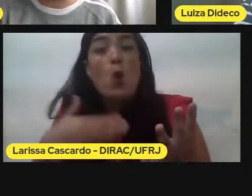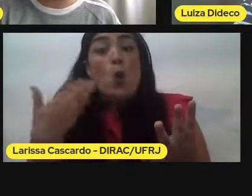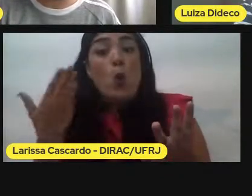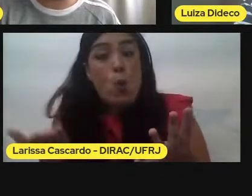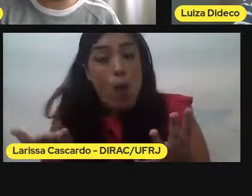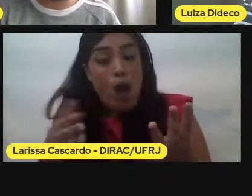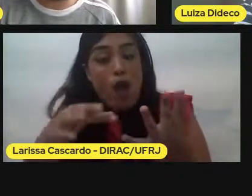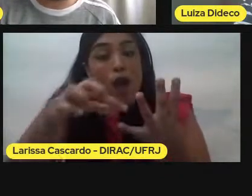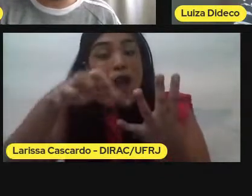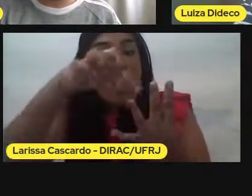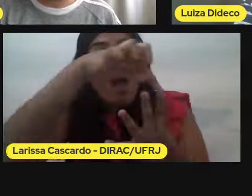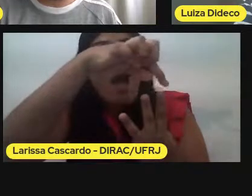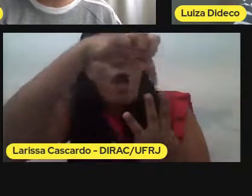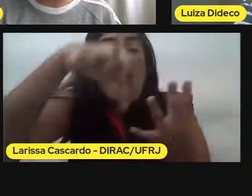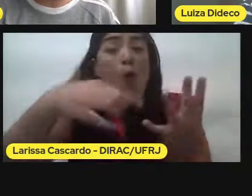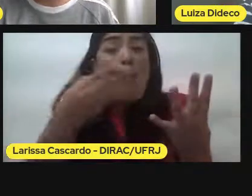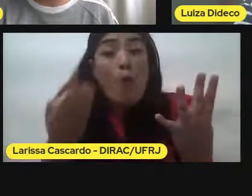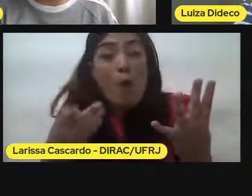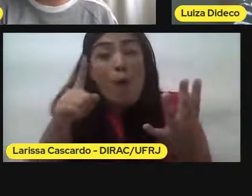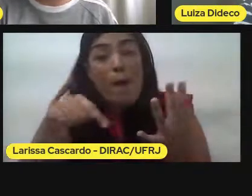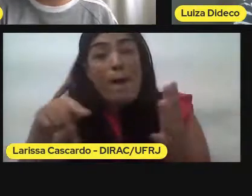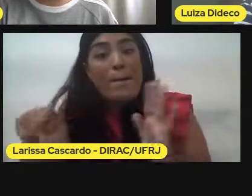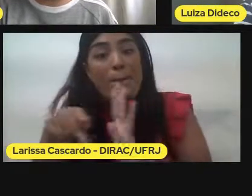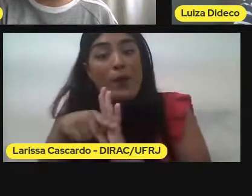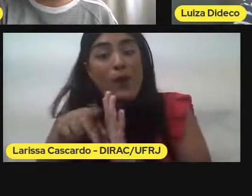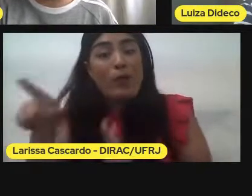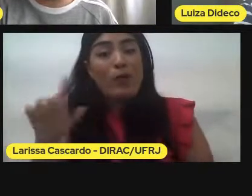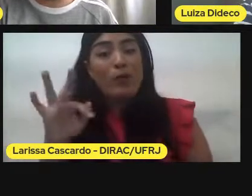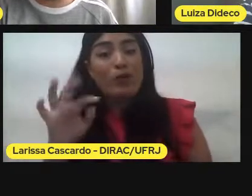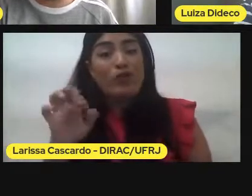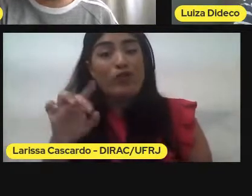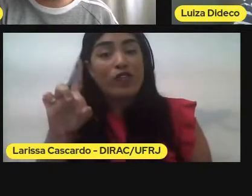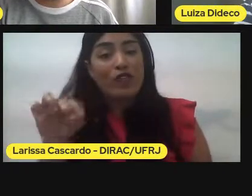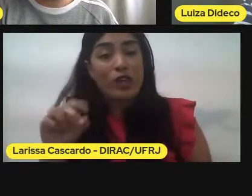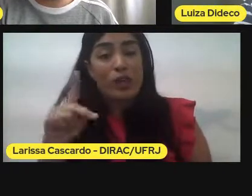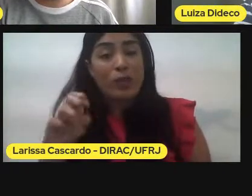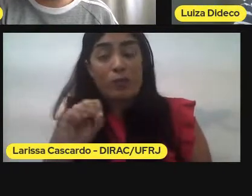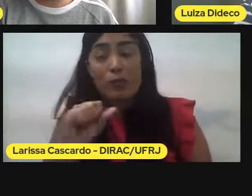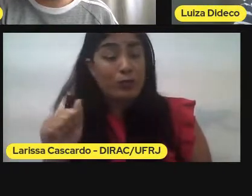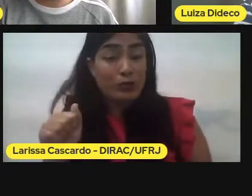pelo Fernando Pessoa. Porque o Fernando Pessoa não concebeu nenhum dos quatro.